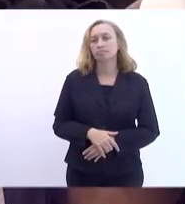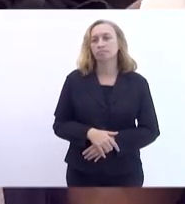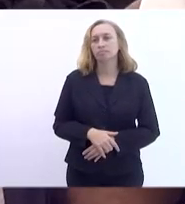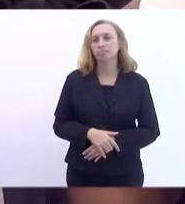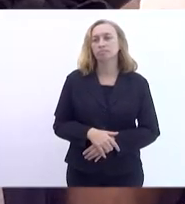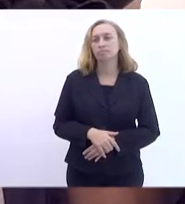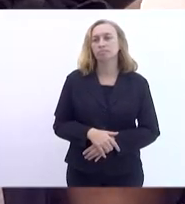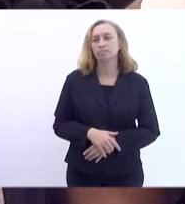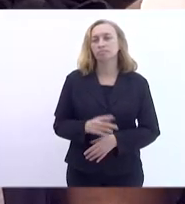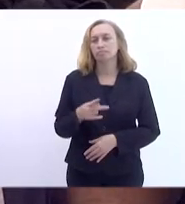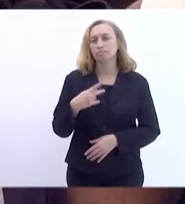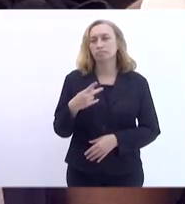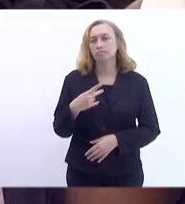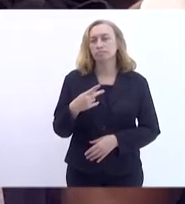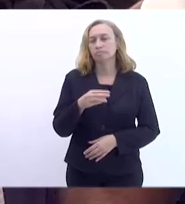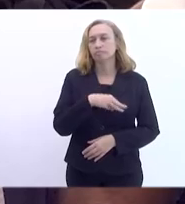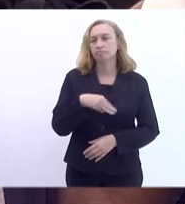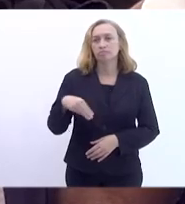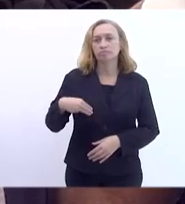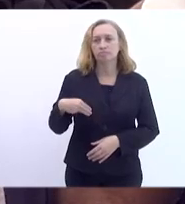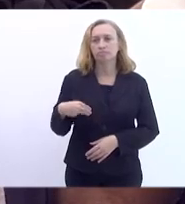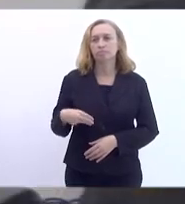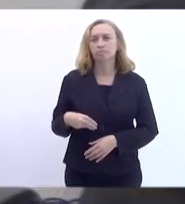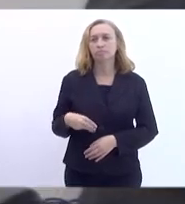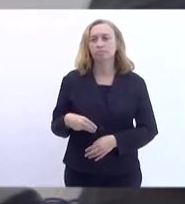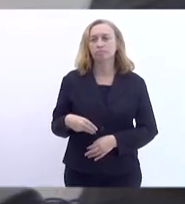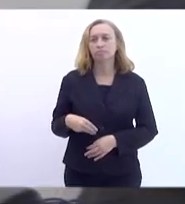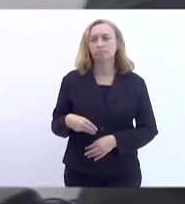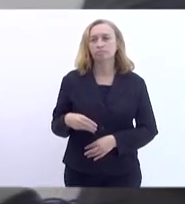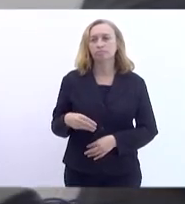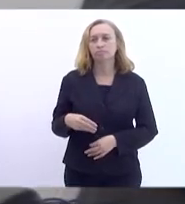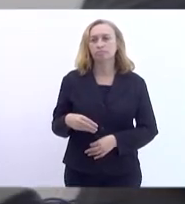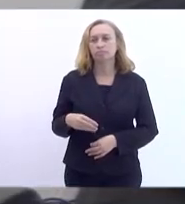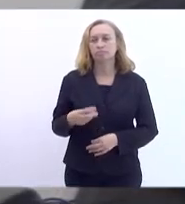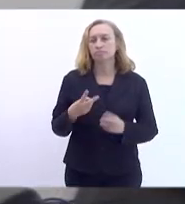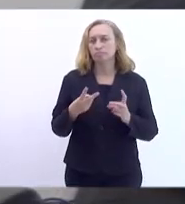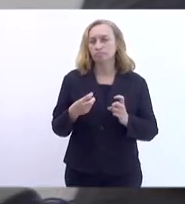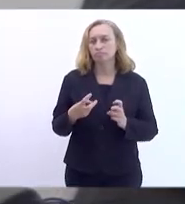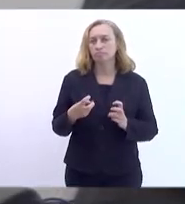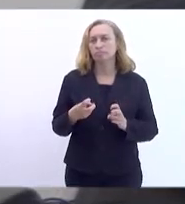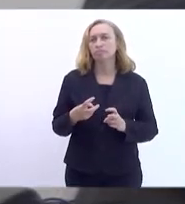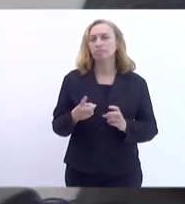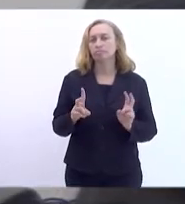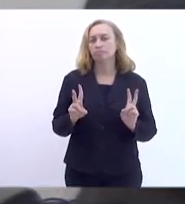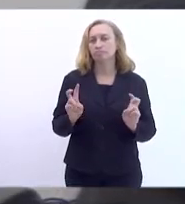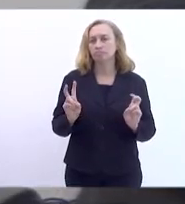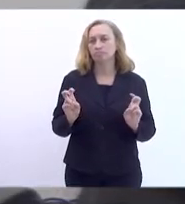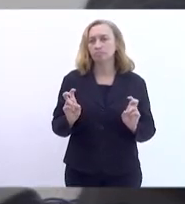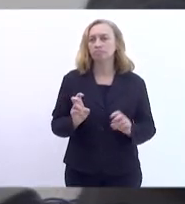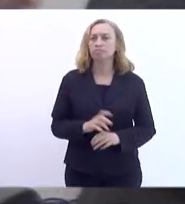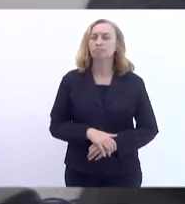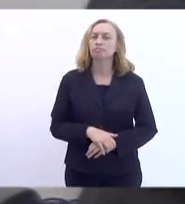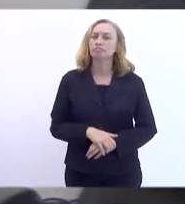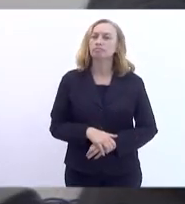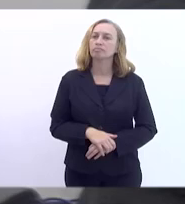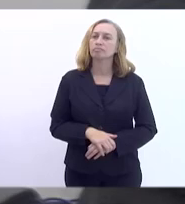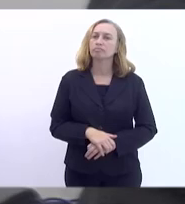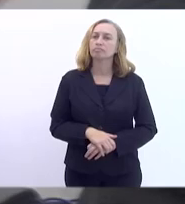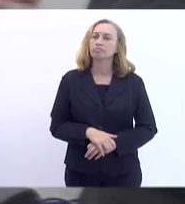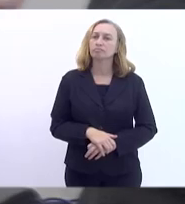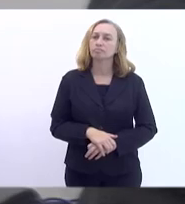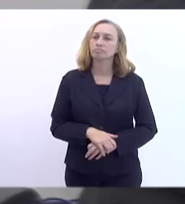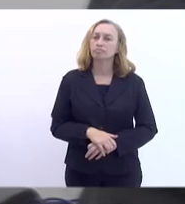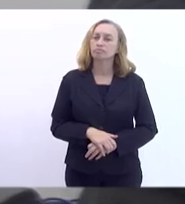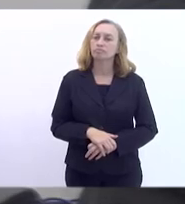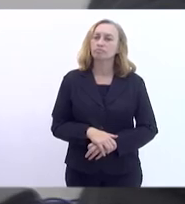dessa recomendação o Ministério Público levou isso muito em conta a questão de